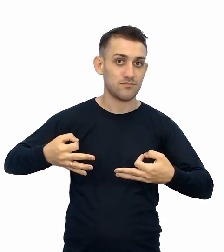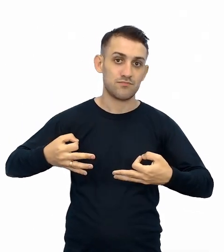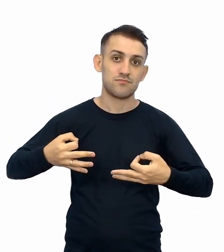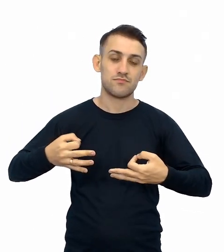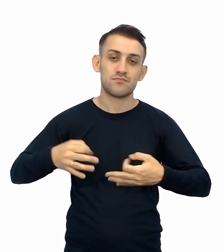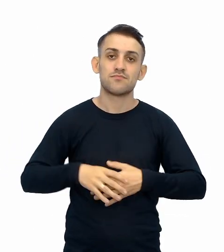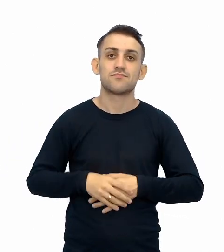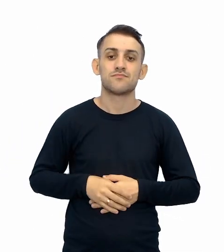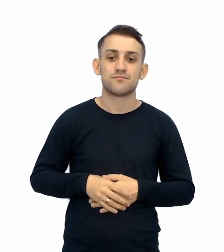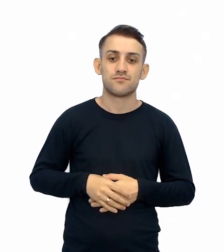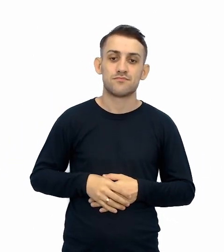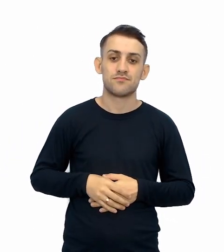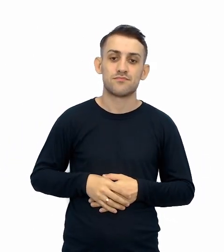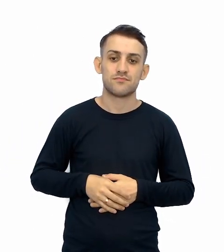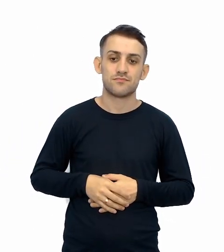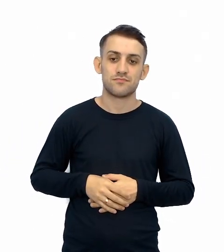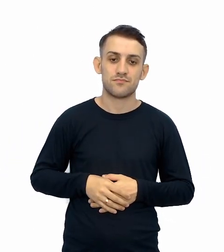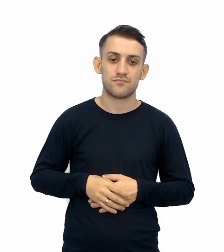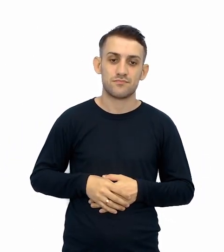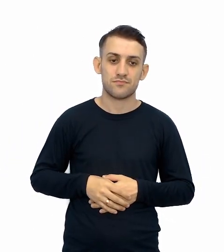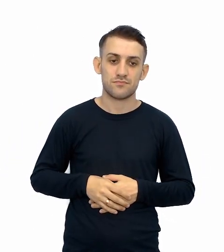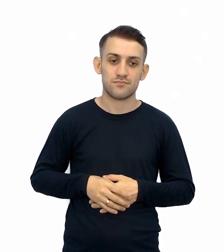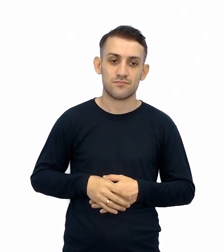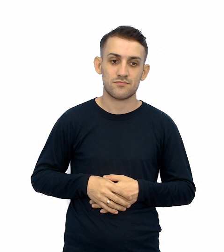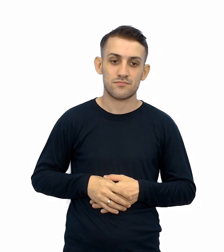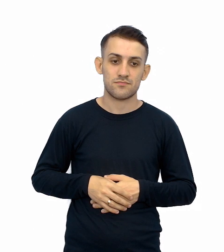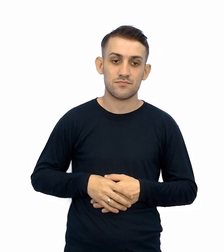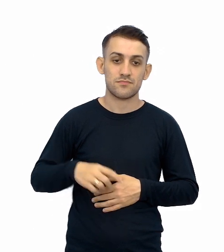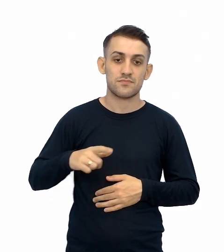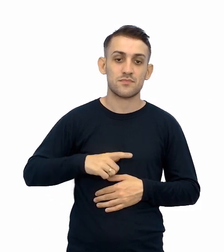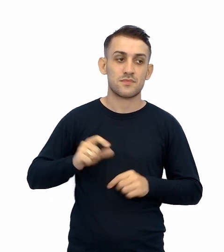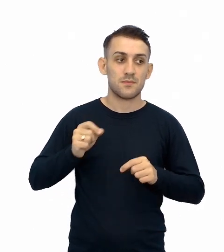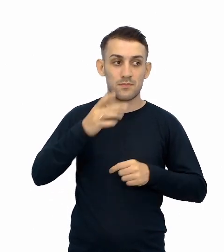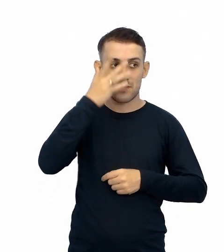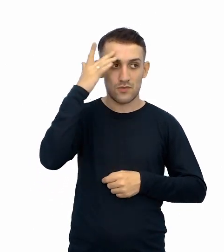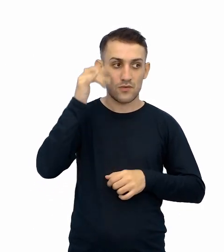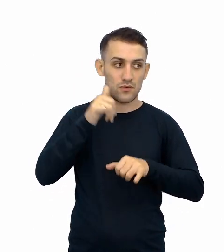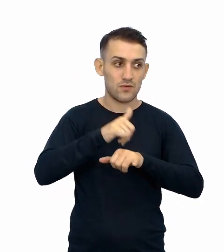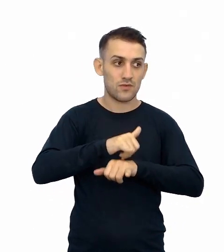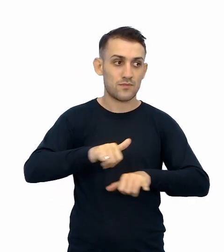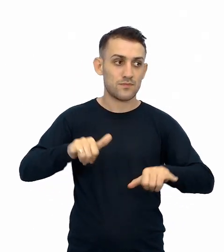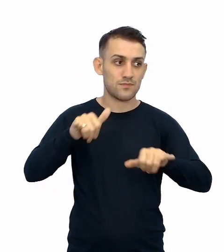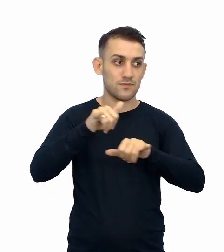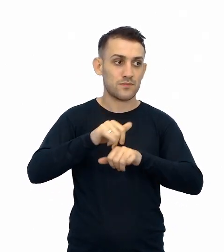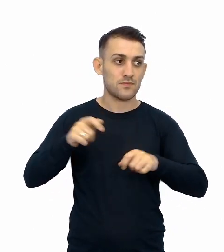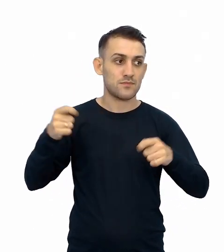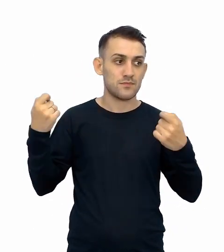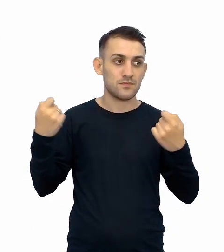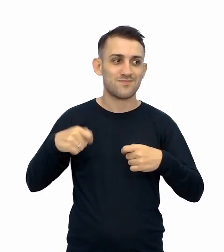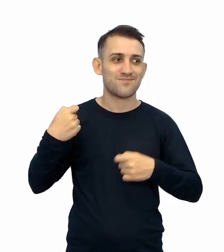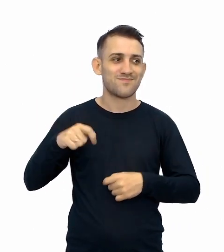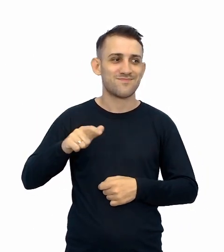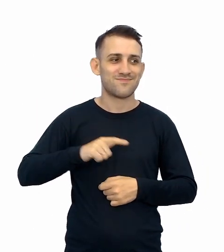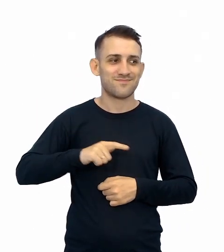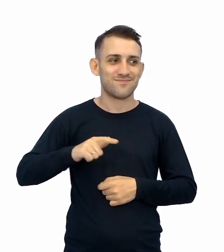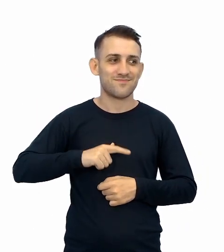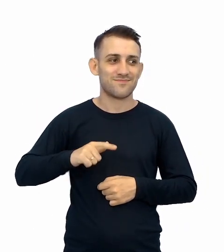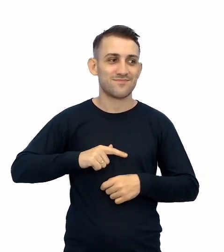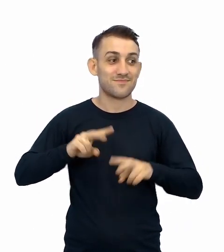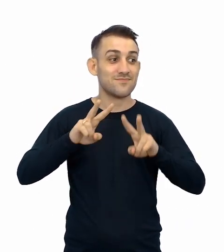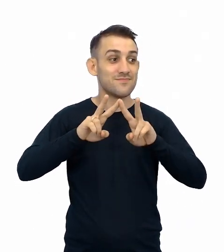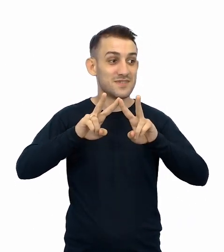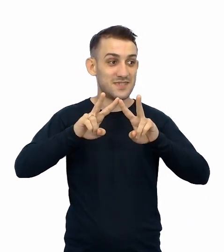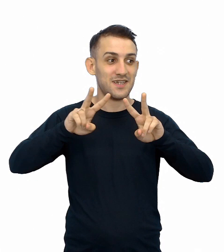Bem, em segundo lugar, o enunciador precisa refletir sobre o grau de